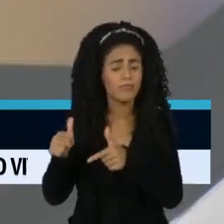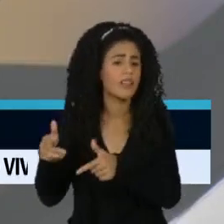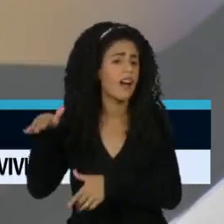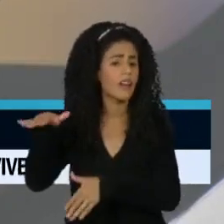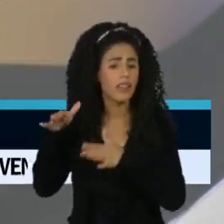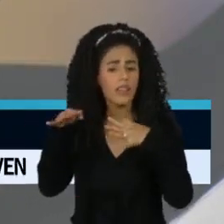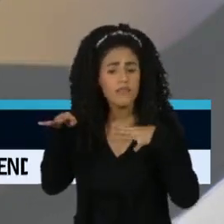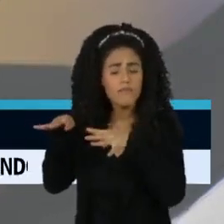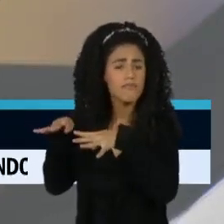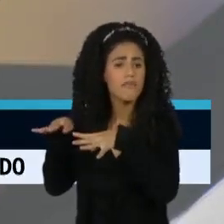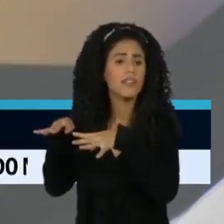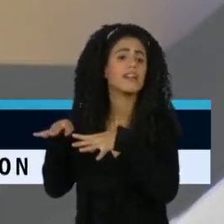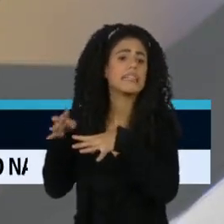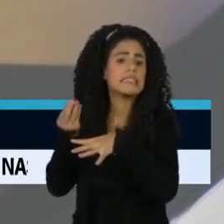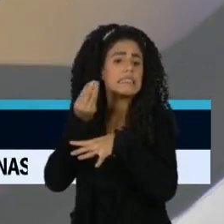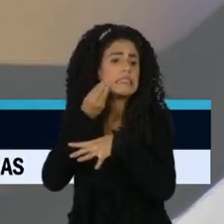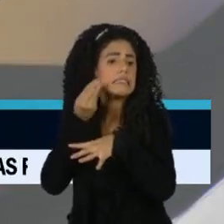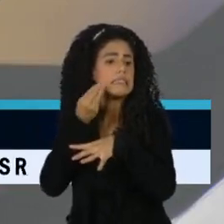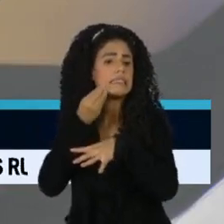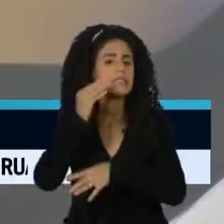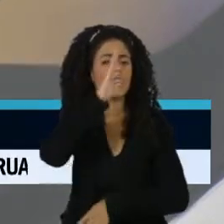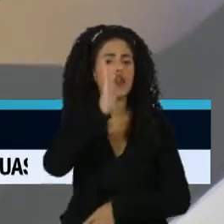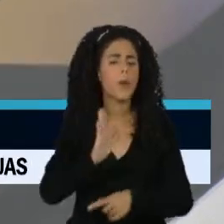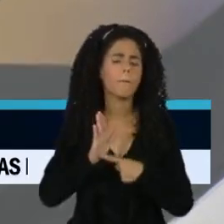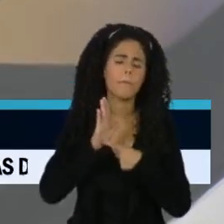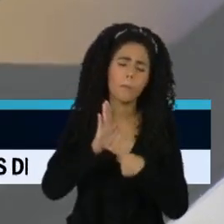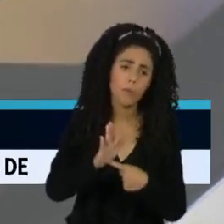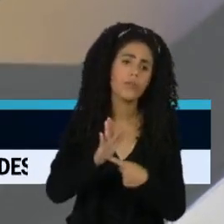de tirar do país real